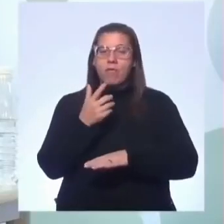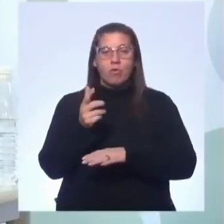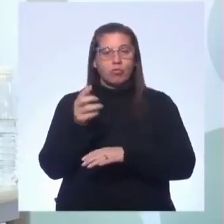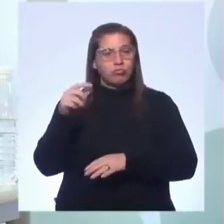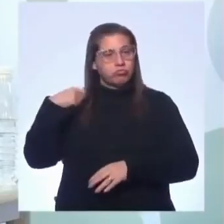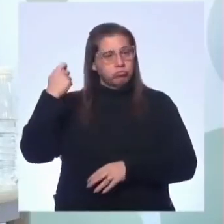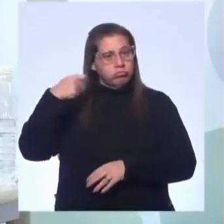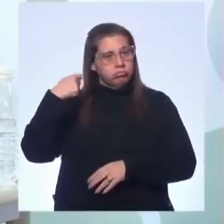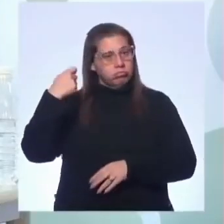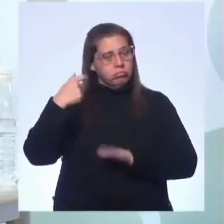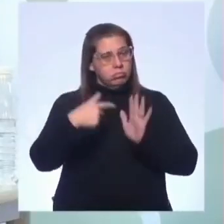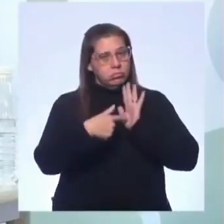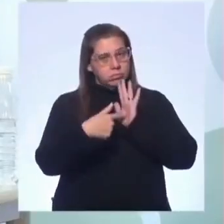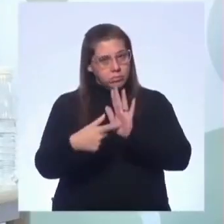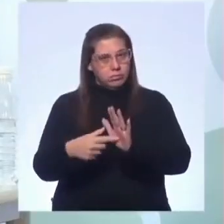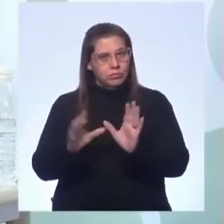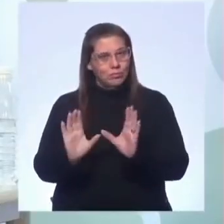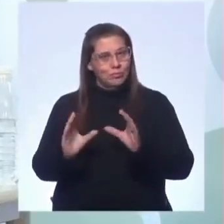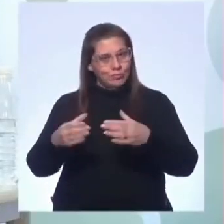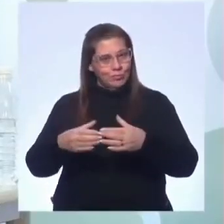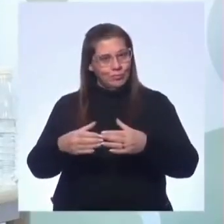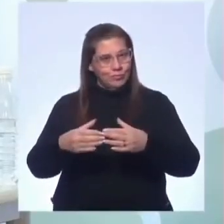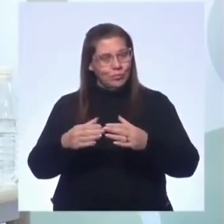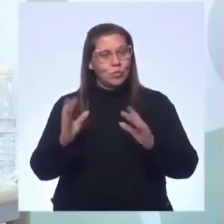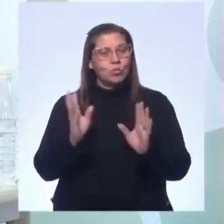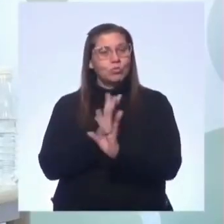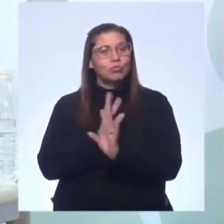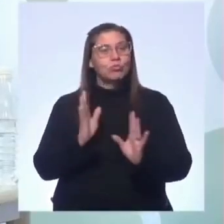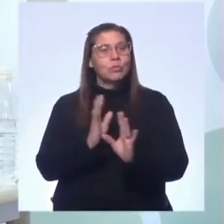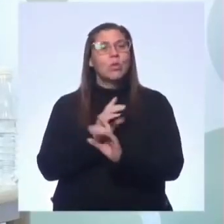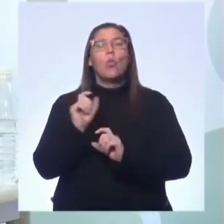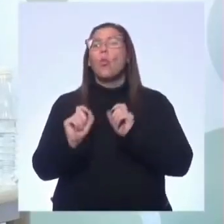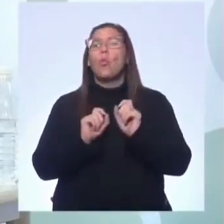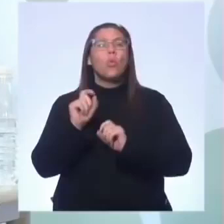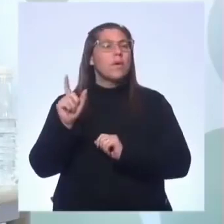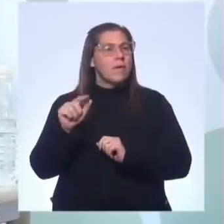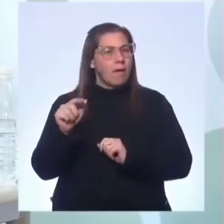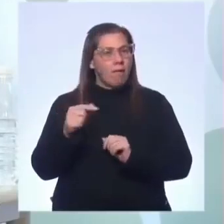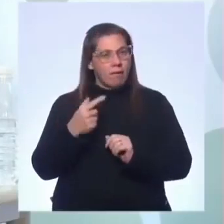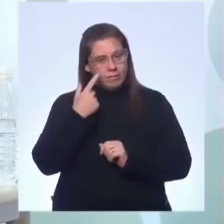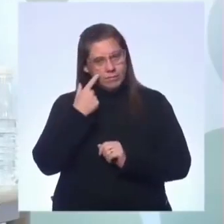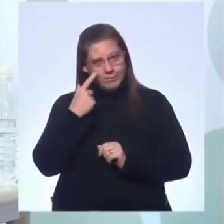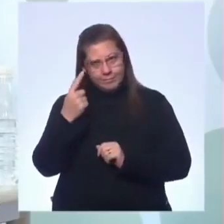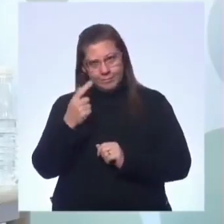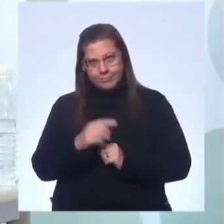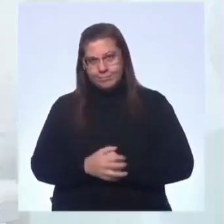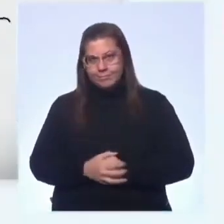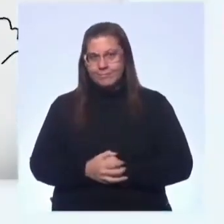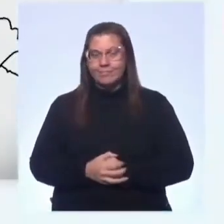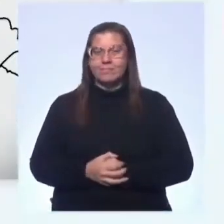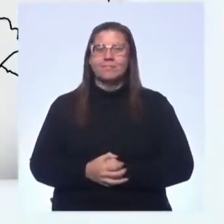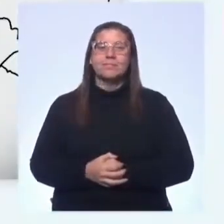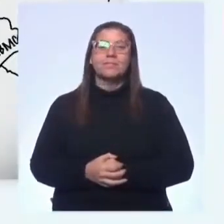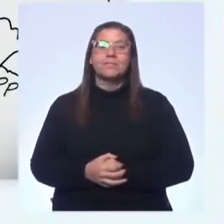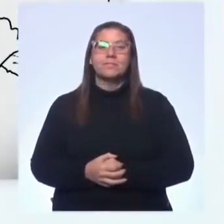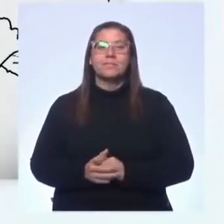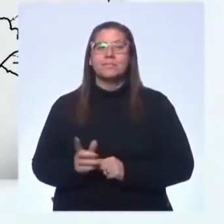sobre a concentração urbana. O que é a concentração urbana? Então vamos lá, daqui a pouco a gente volta.